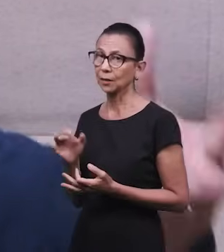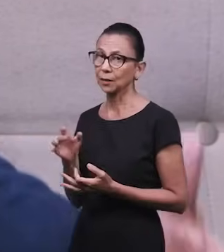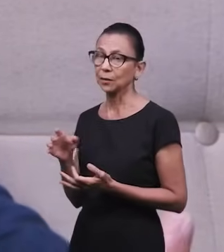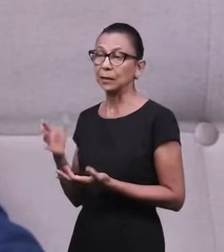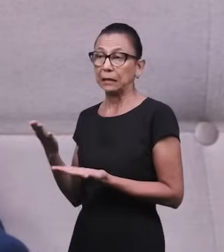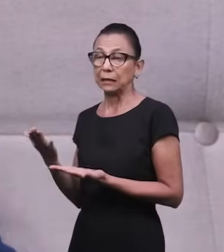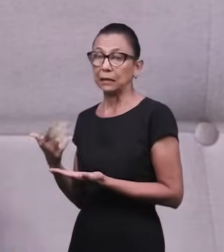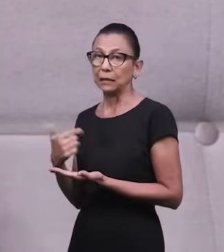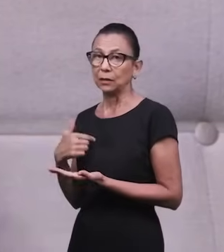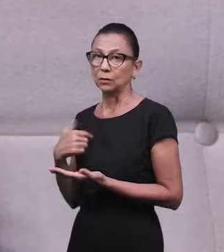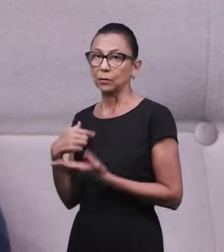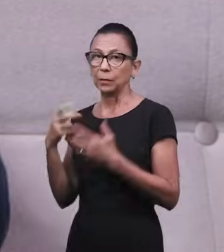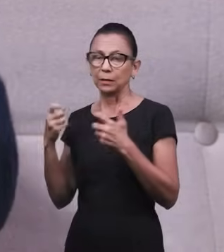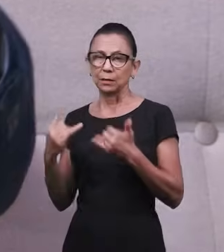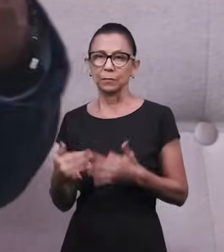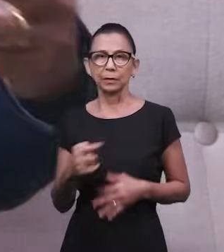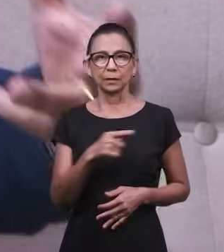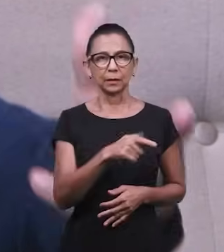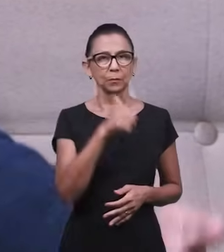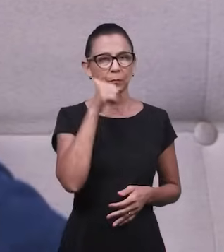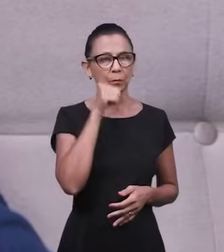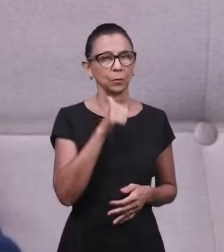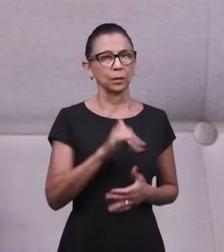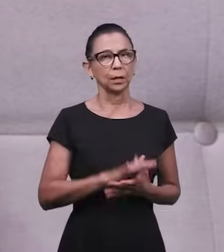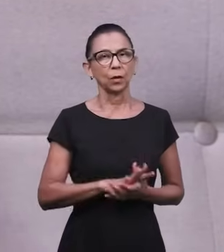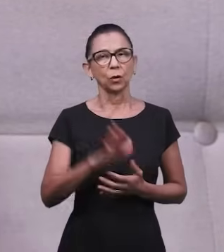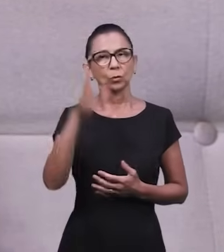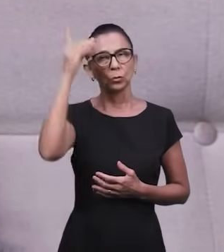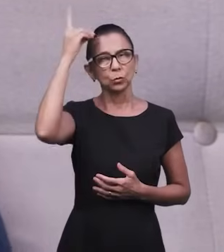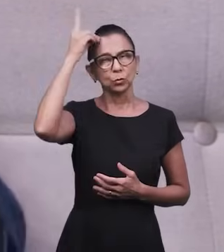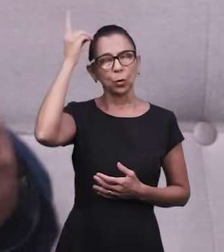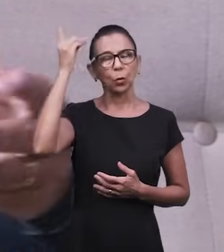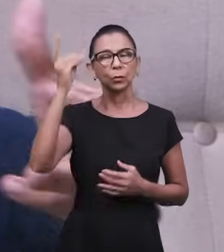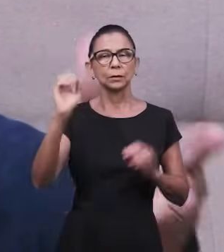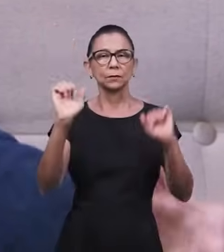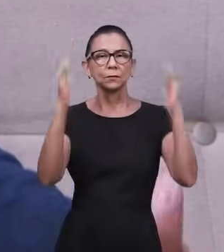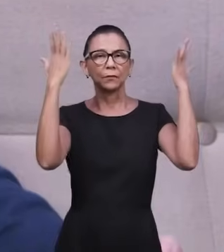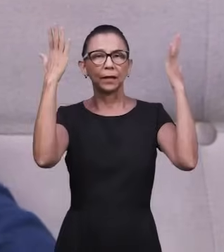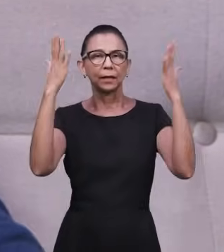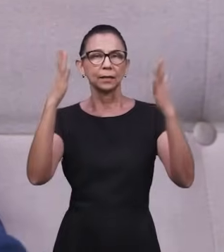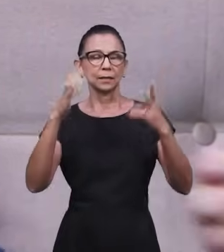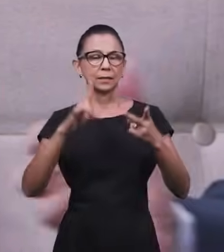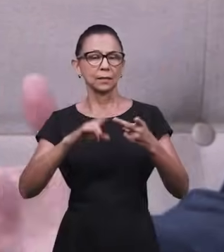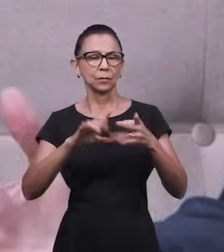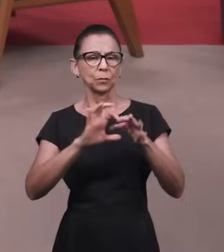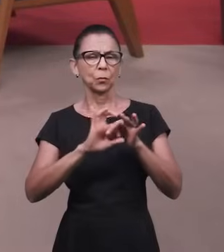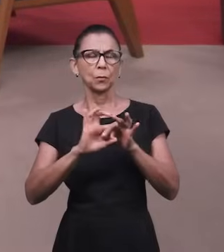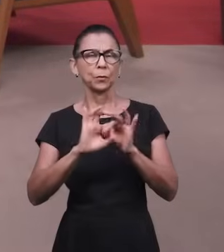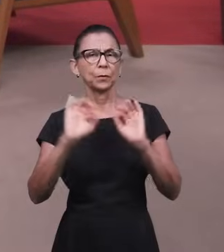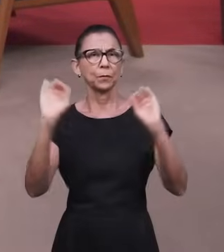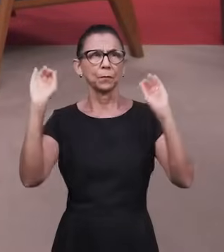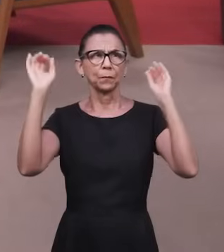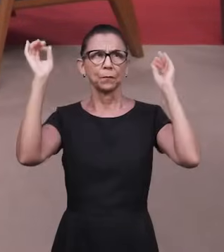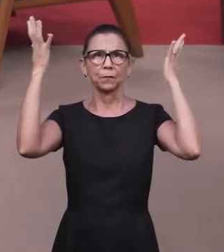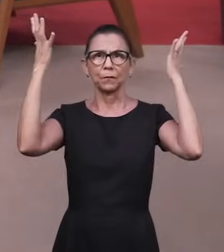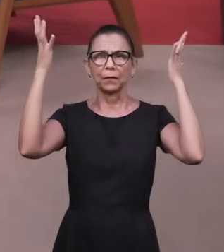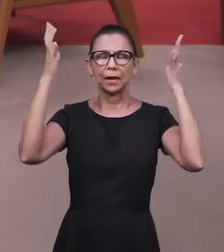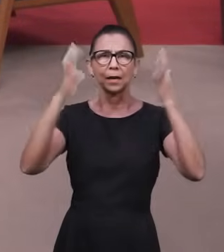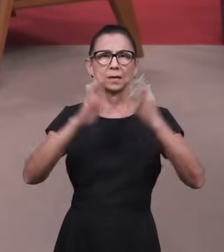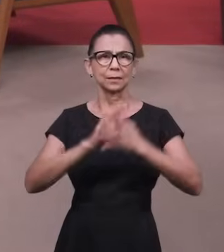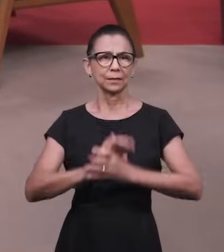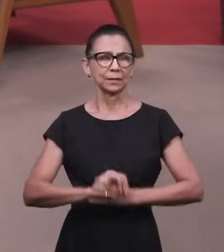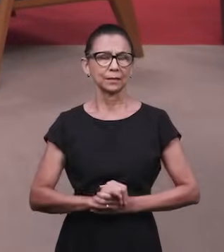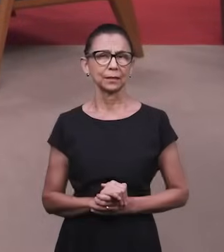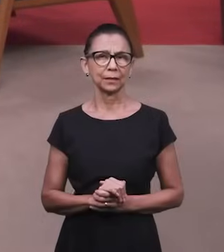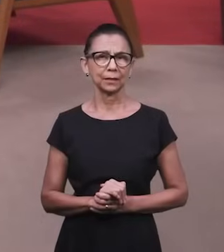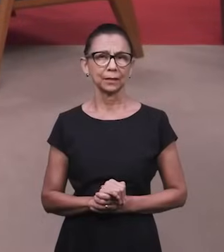é uma festa, os dons espirituais é uma festa, a comunhão da igreja. Quando o pecador se arrepende, não tem uma